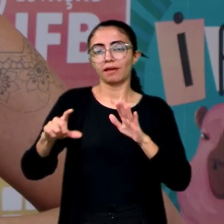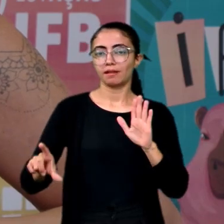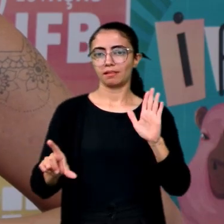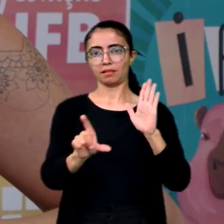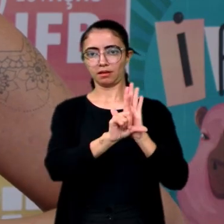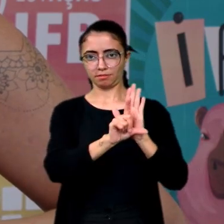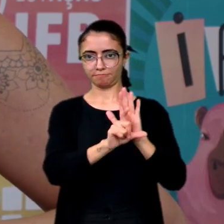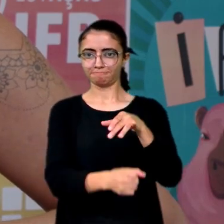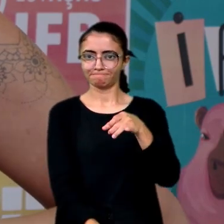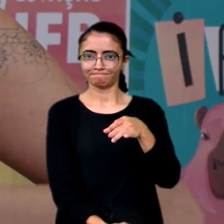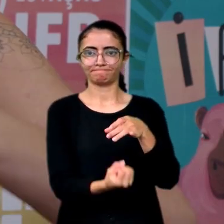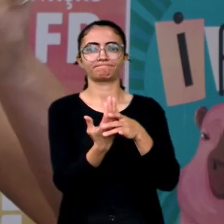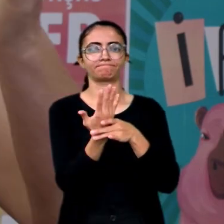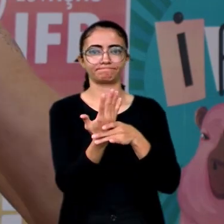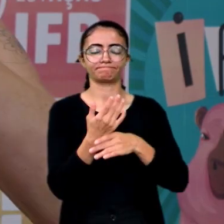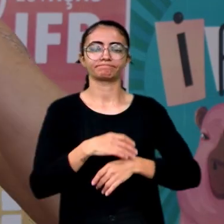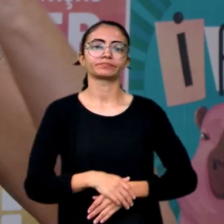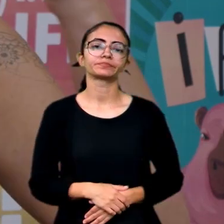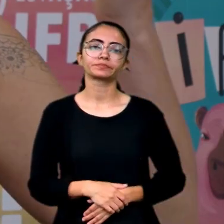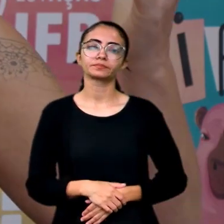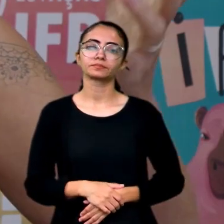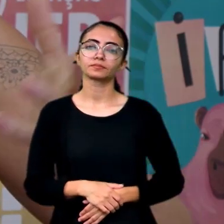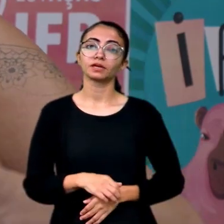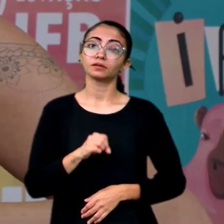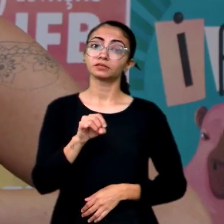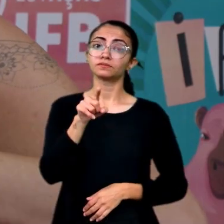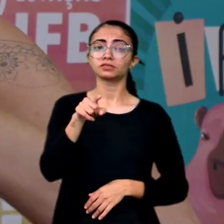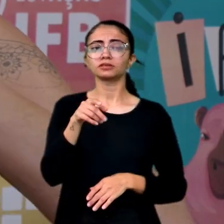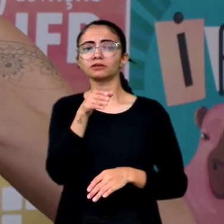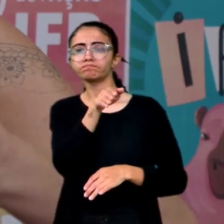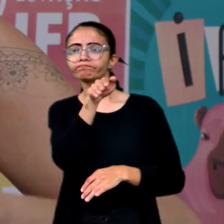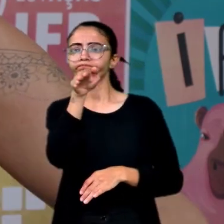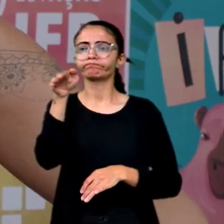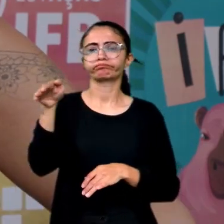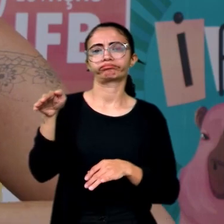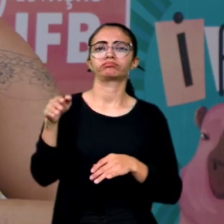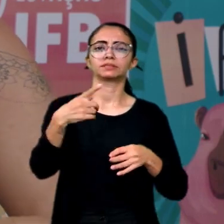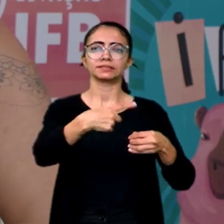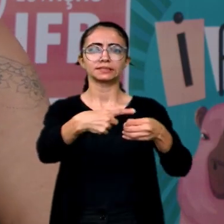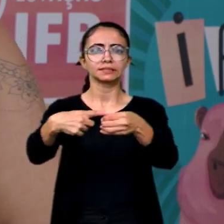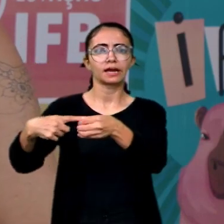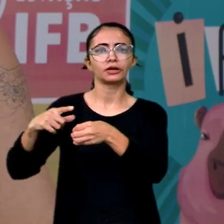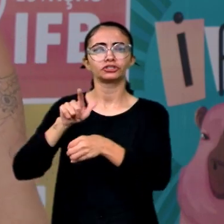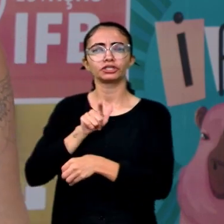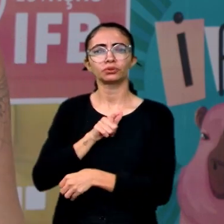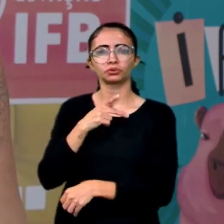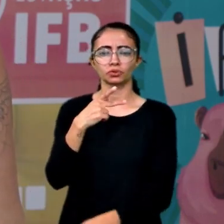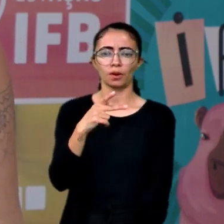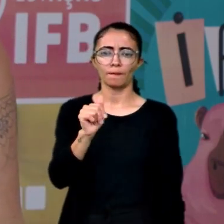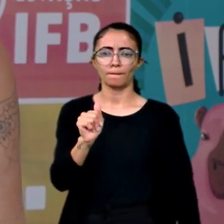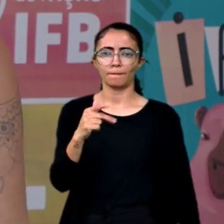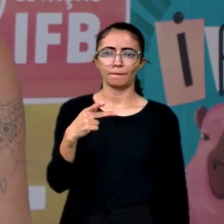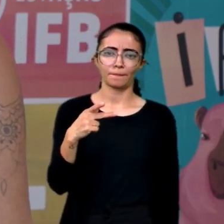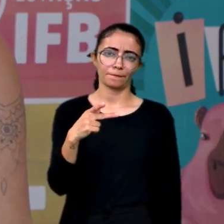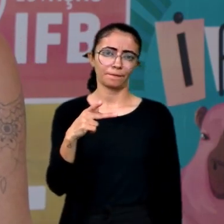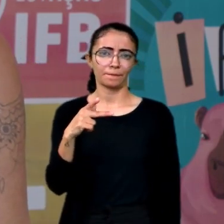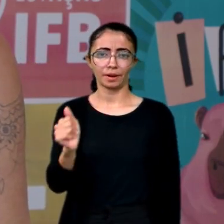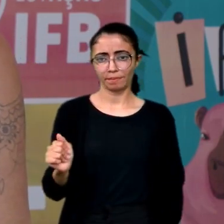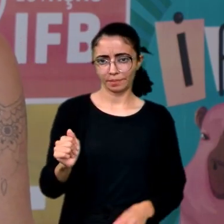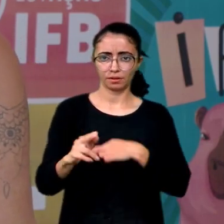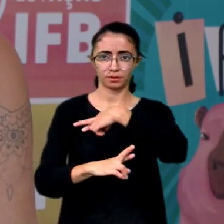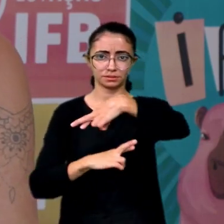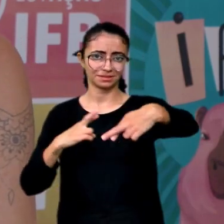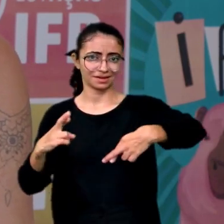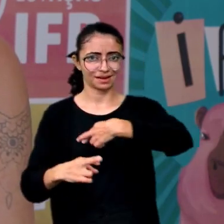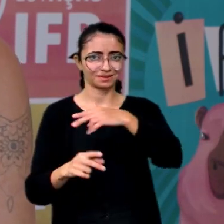Agora se você andar pela cidade, você está vendo aí os papas recicláveis, né? Só que eles não são tão efetivos, porque